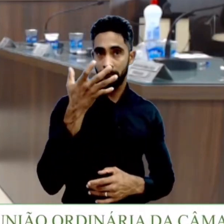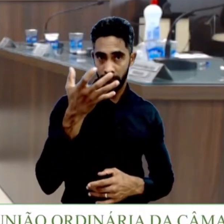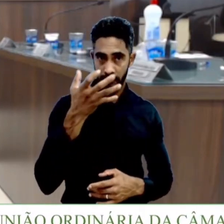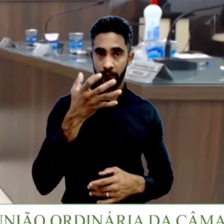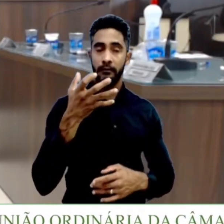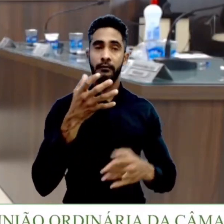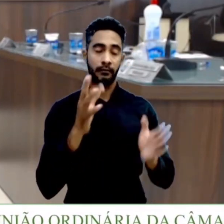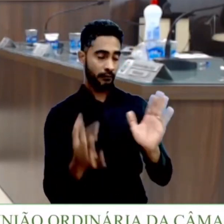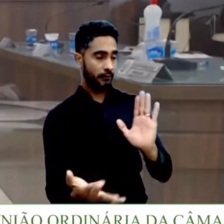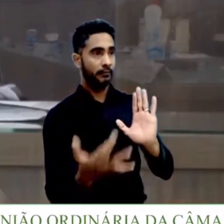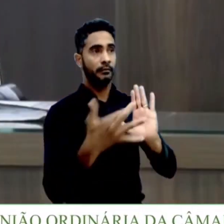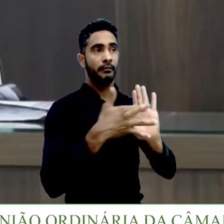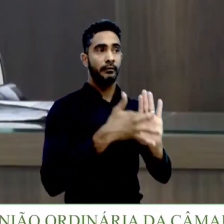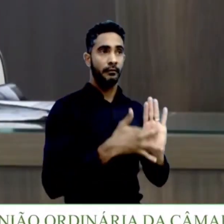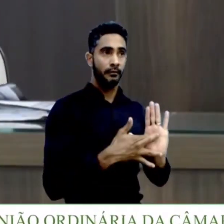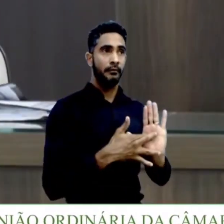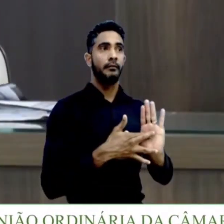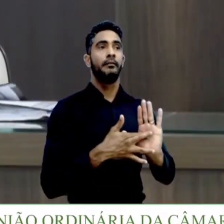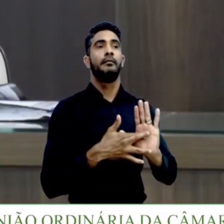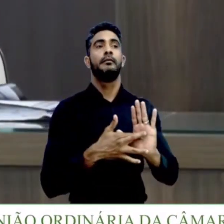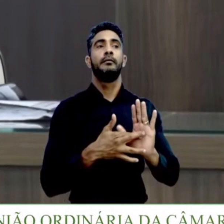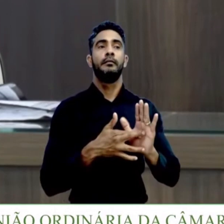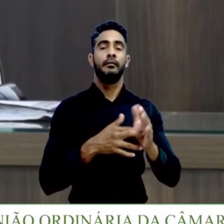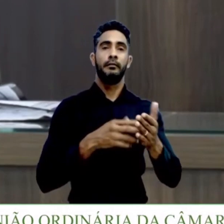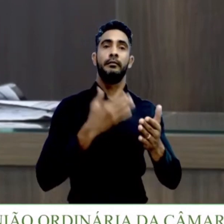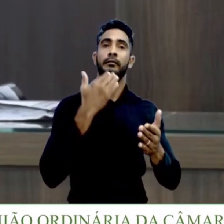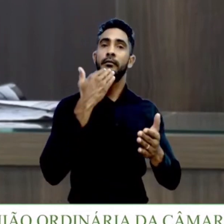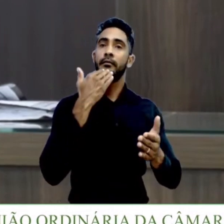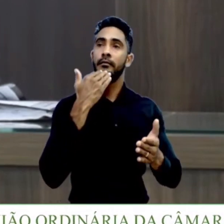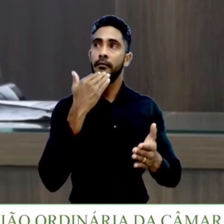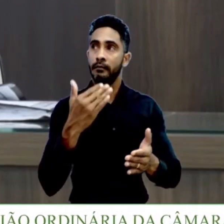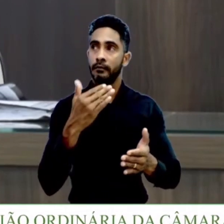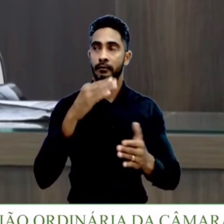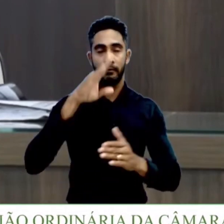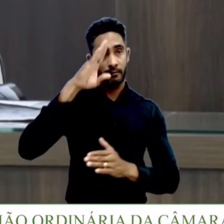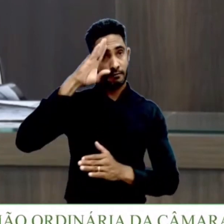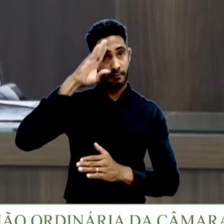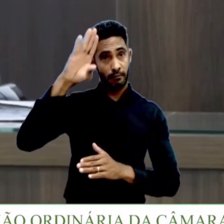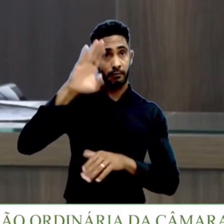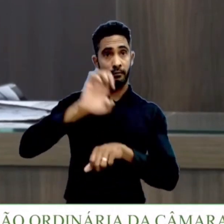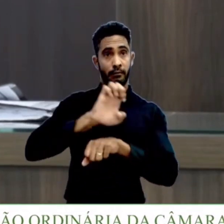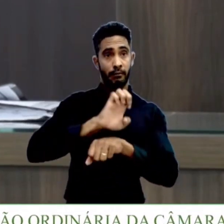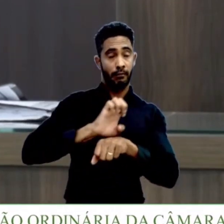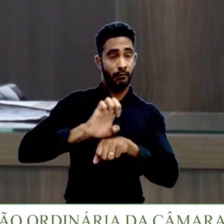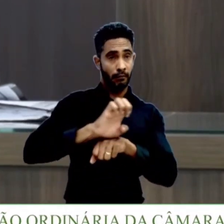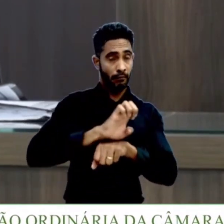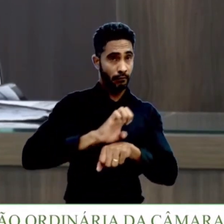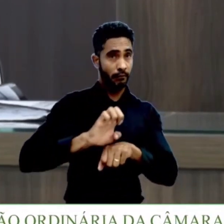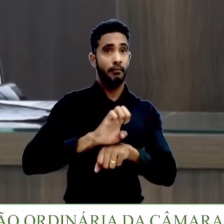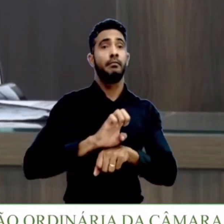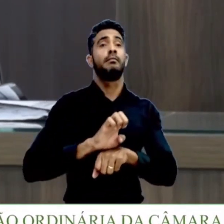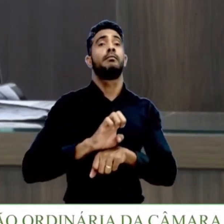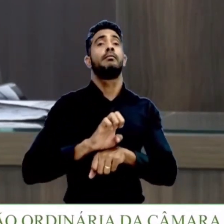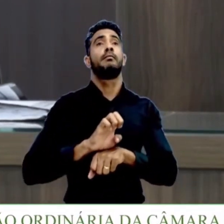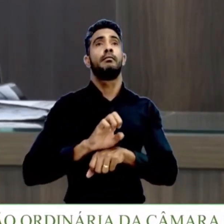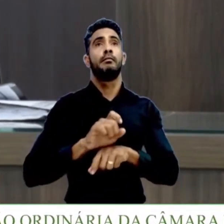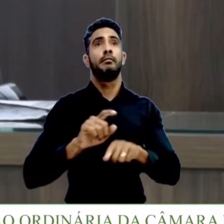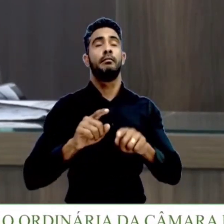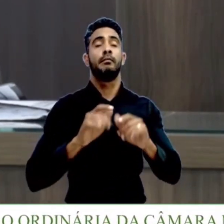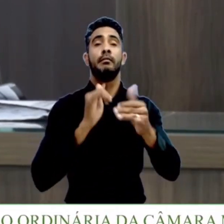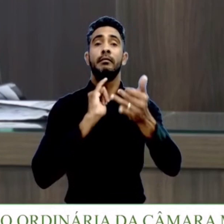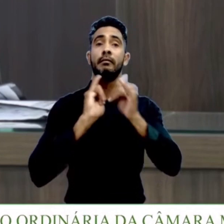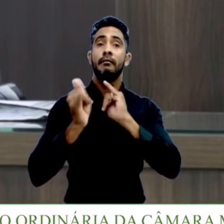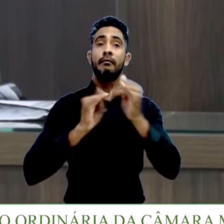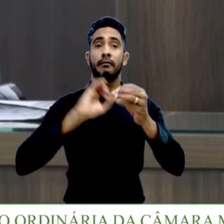na forma regimental, que seja solicitado ao chefe do Poder Executivo Municipal informações